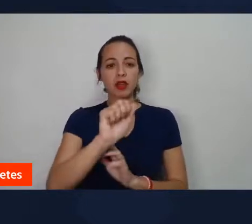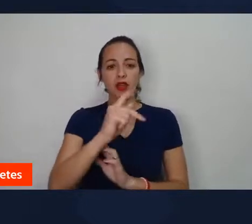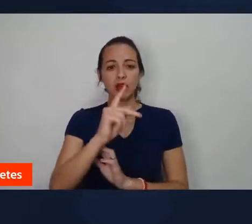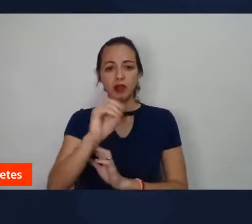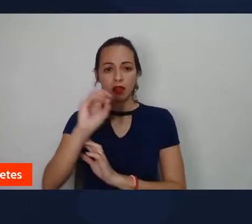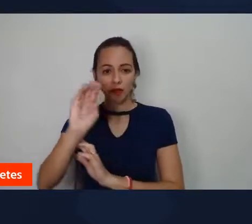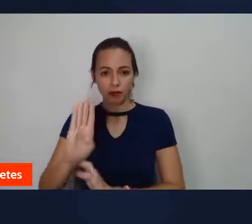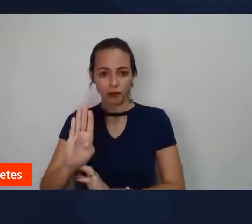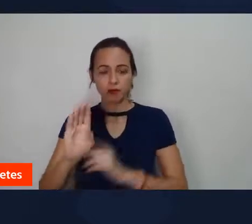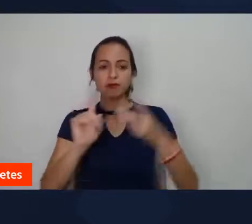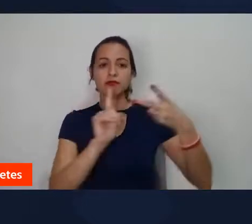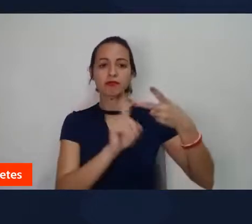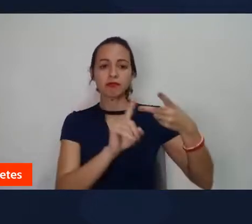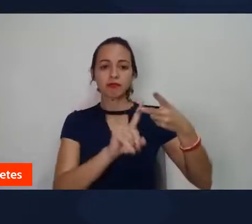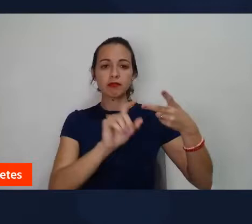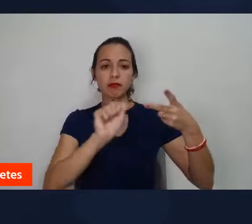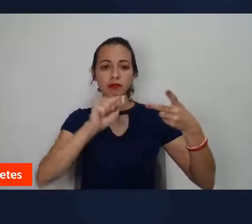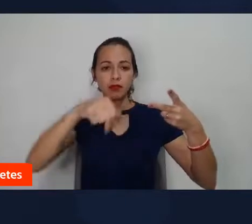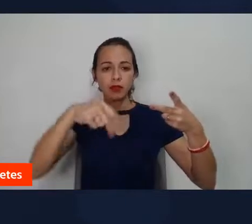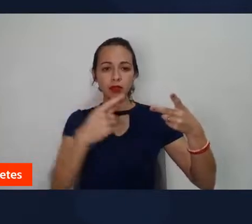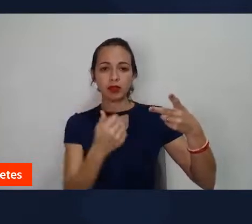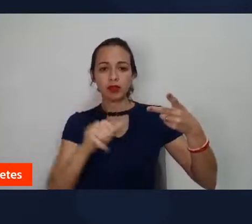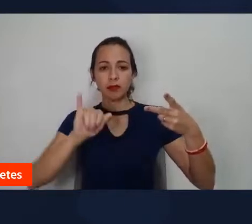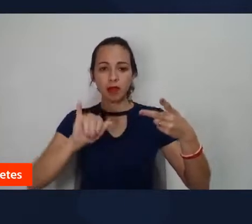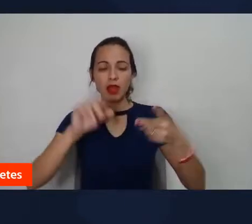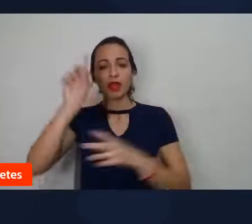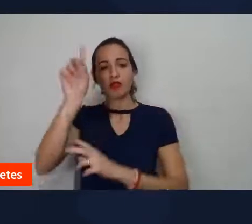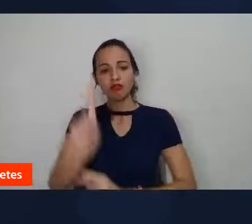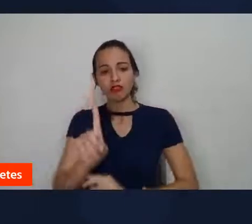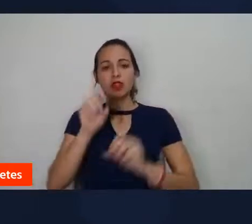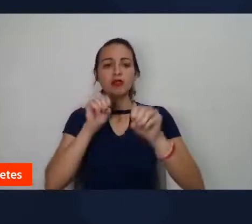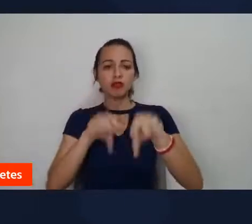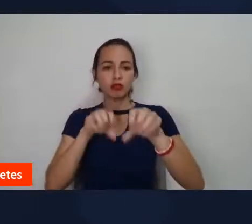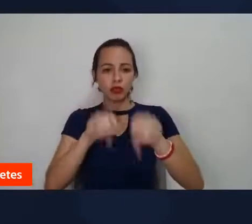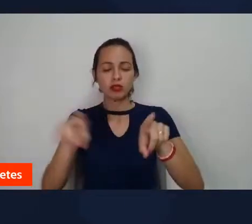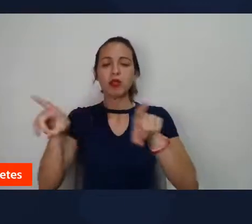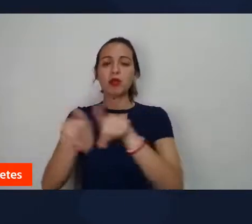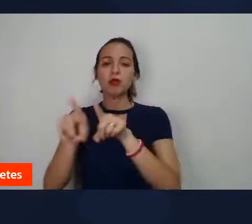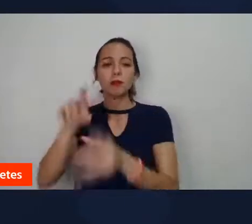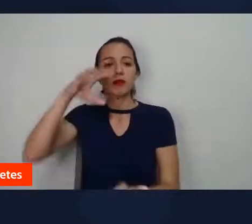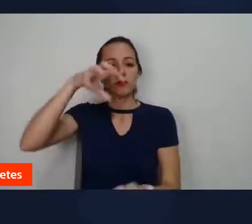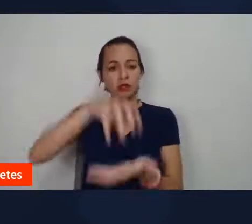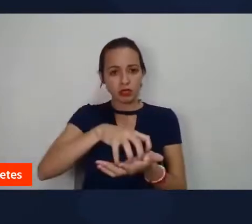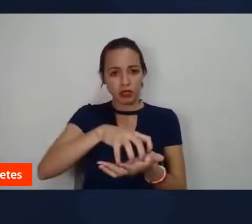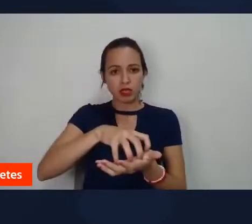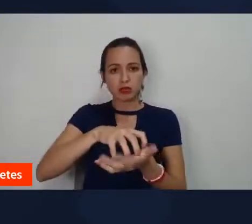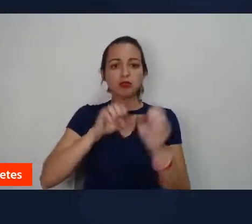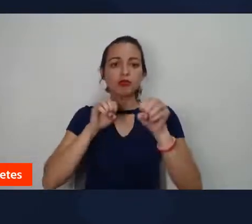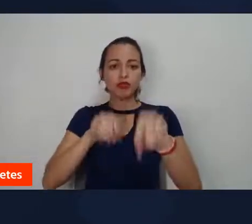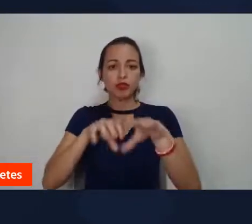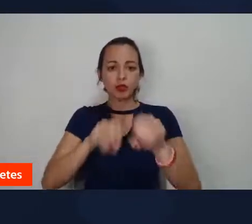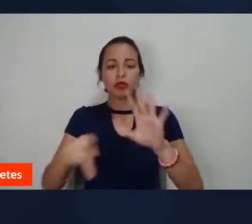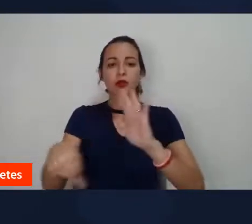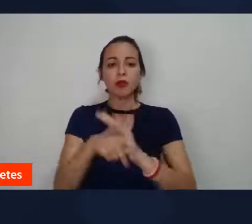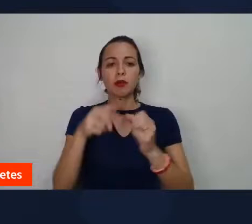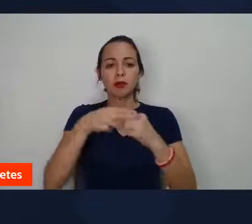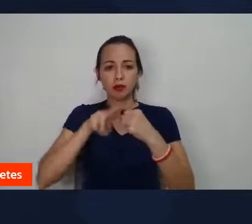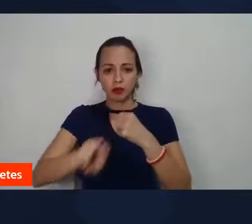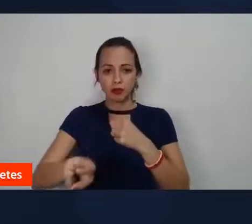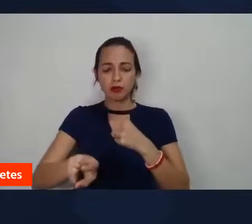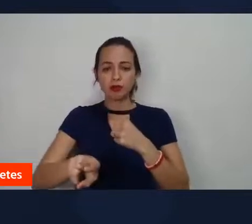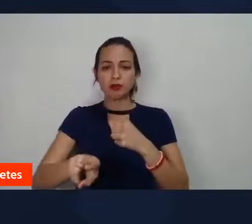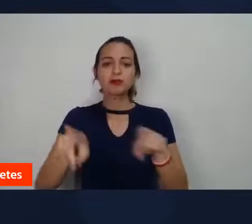campanha Direito pela Educação, o Centro de Educação da UFES, Comércios,